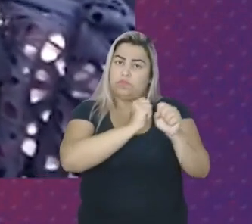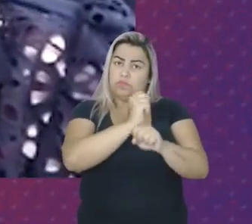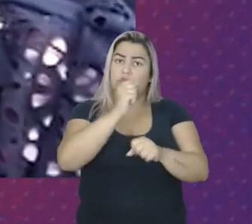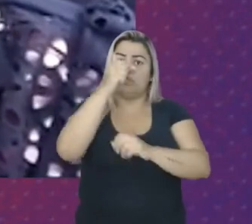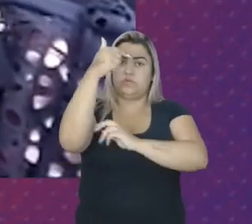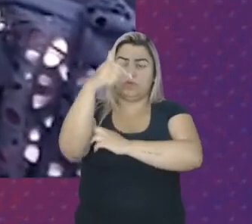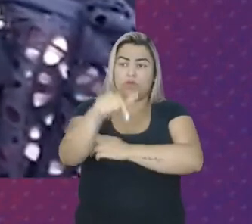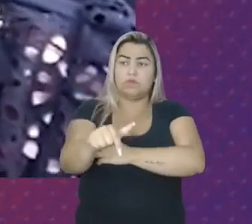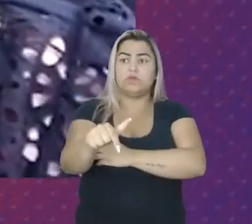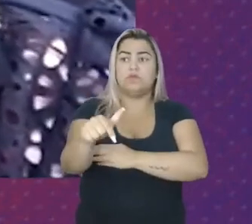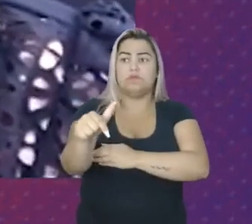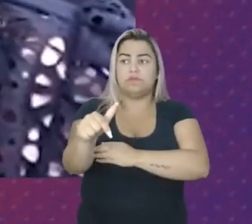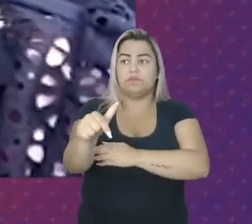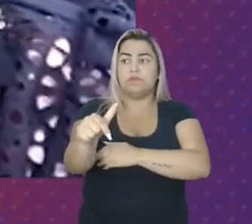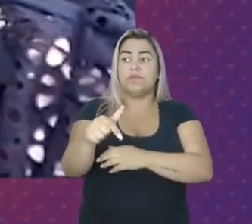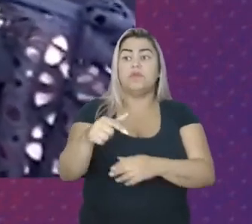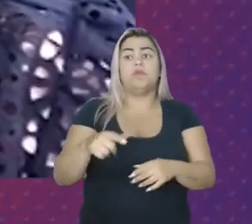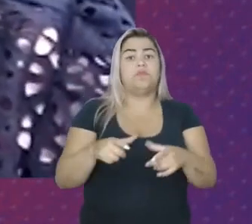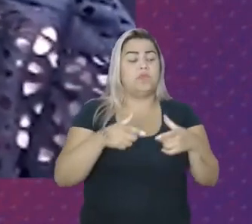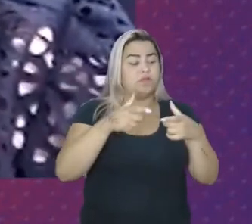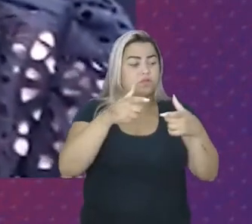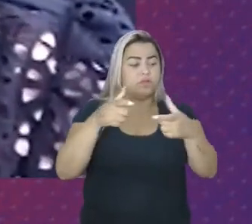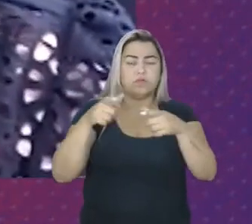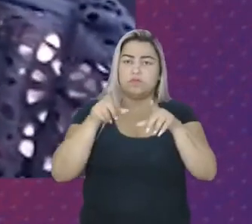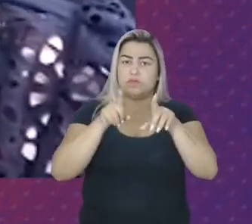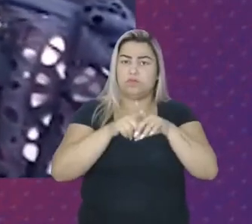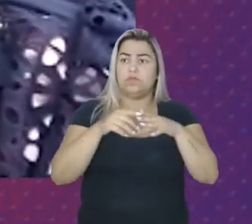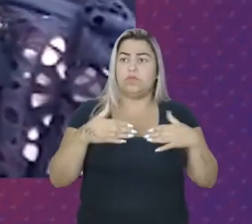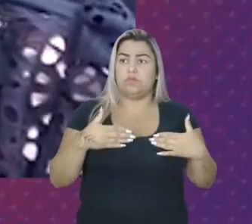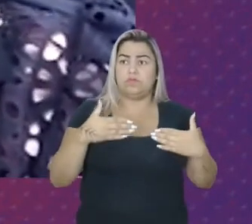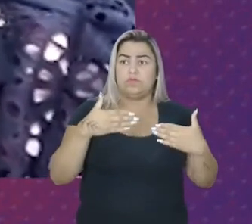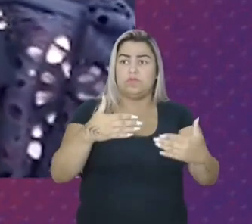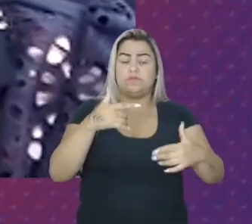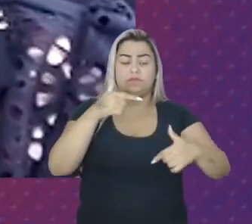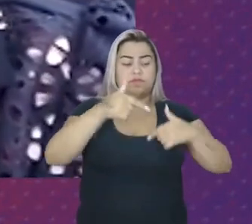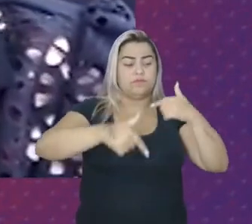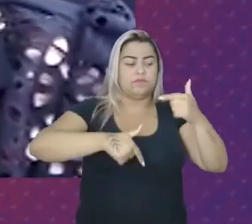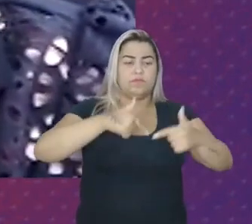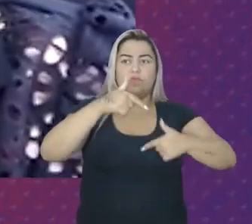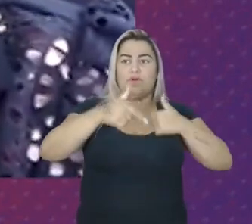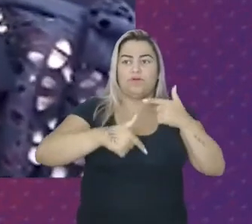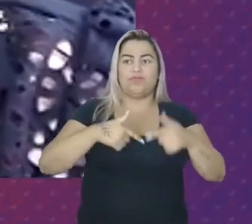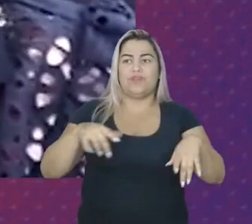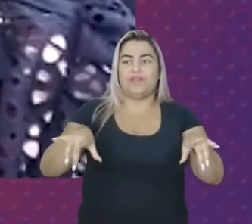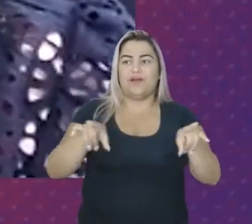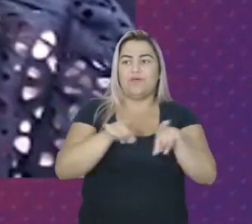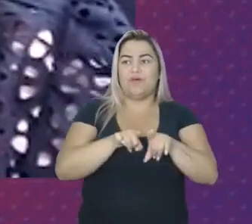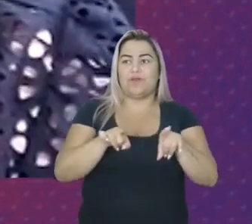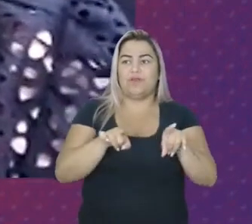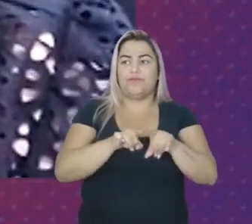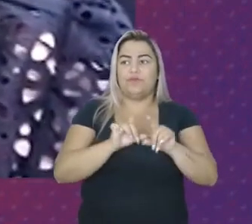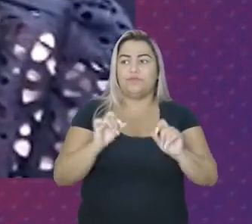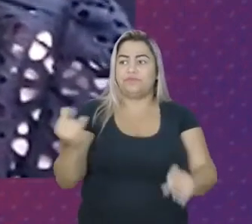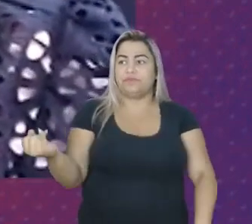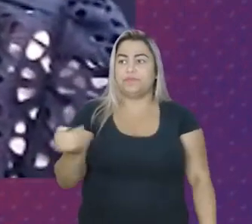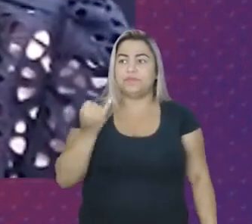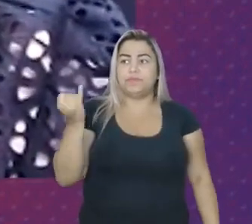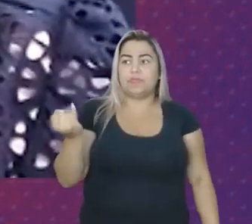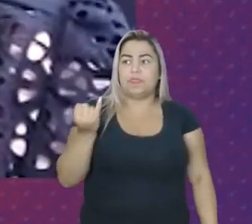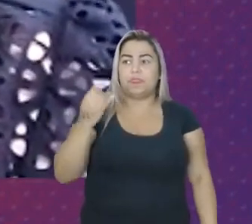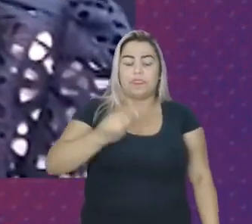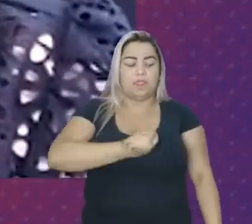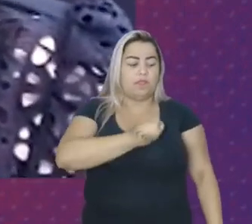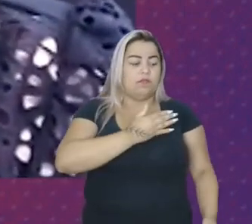Brasil, aqui, ocupando esse cargo dentro do Ministério do Trabalho. Dizer que é muito importante a participação